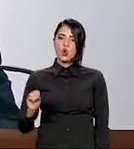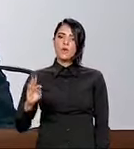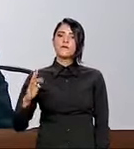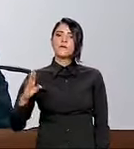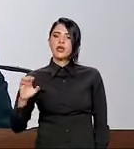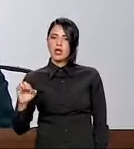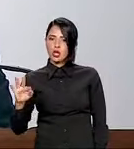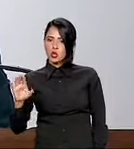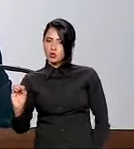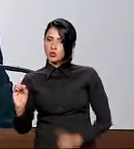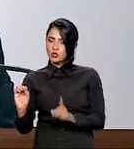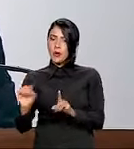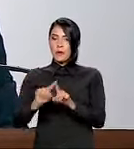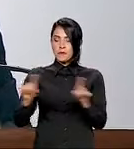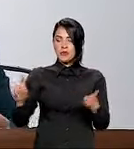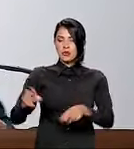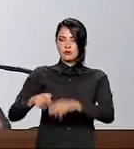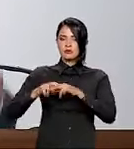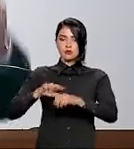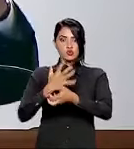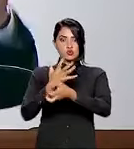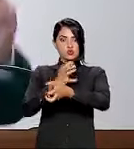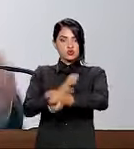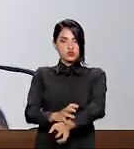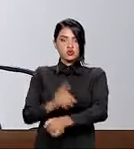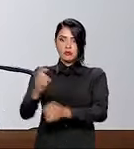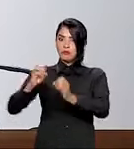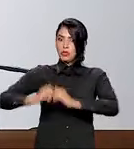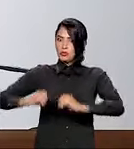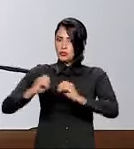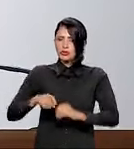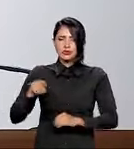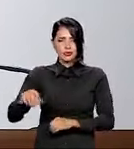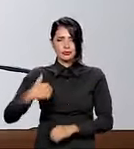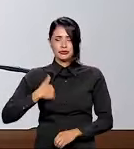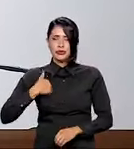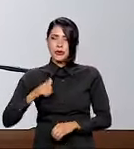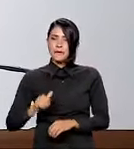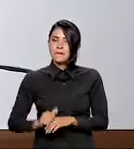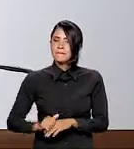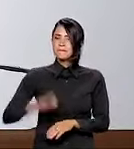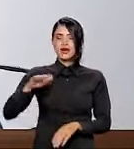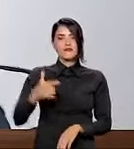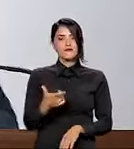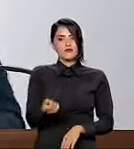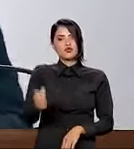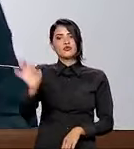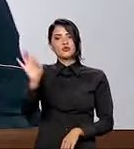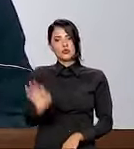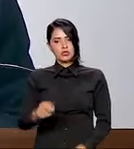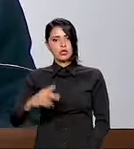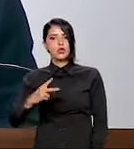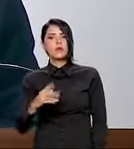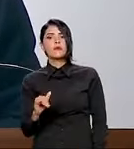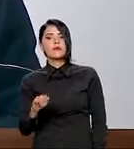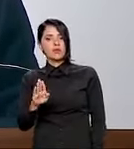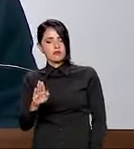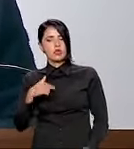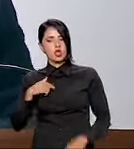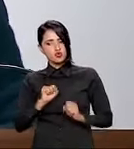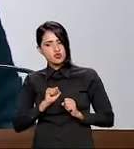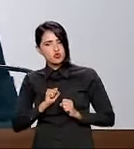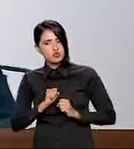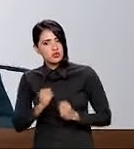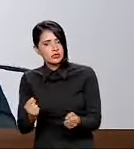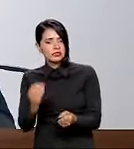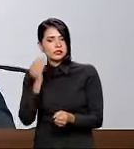causa de uma seca que causou à Argentina um prejuízo de mais de 20% do PIB. Eu estou empenhado em tentar ajudar